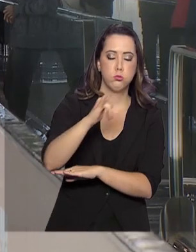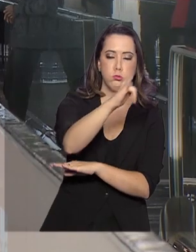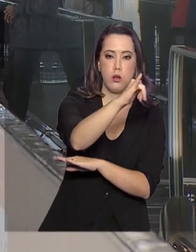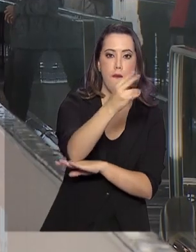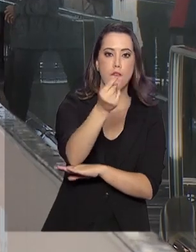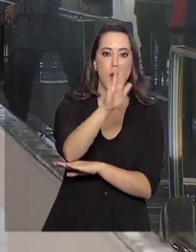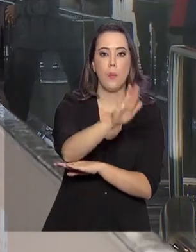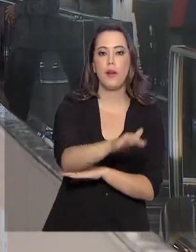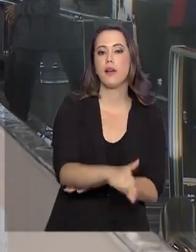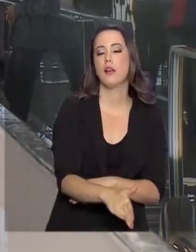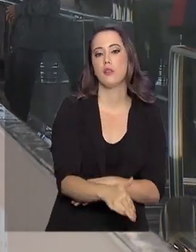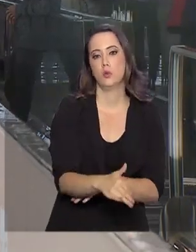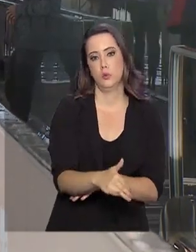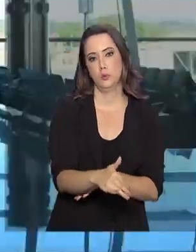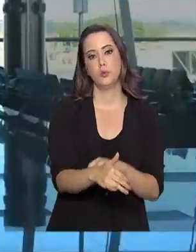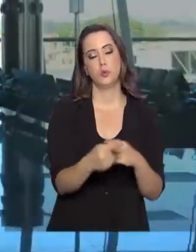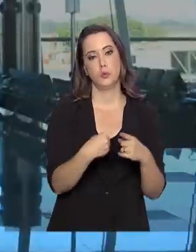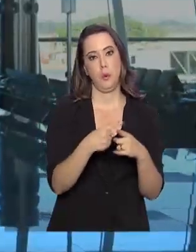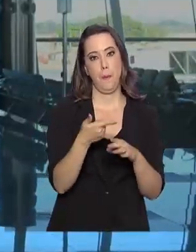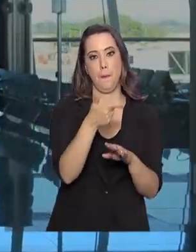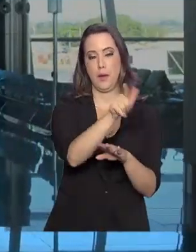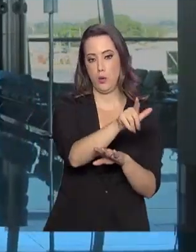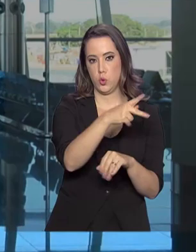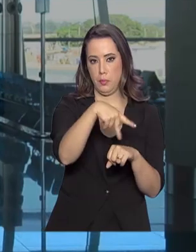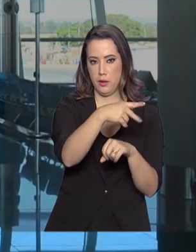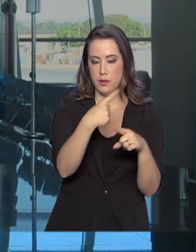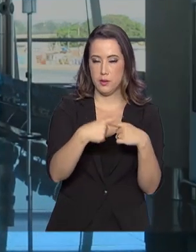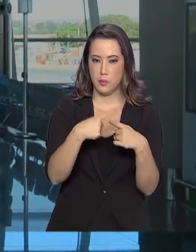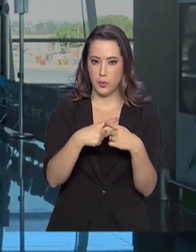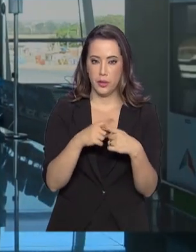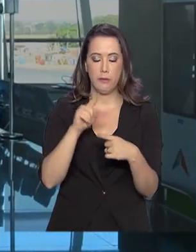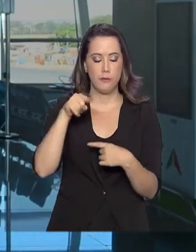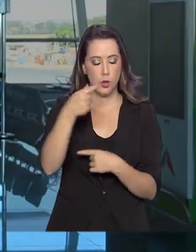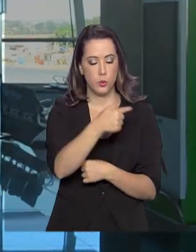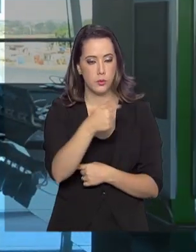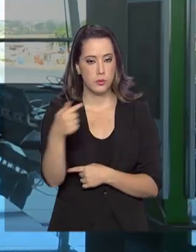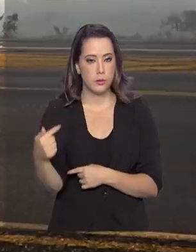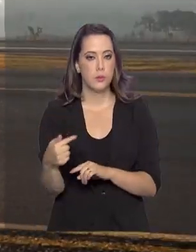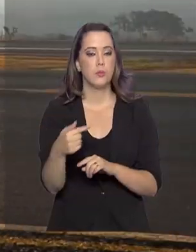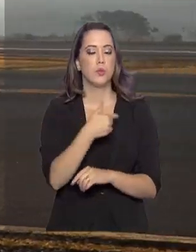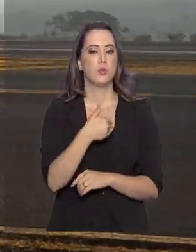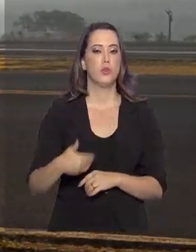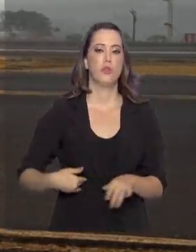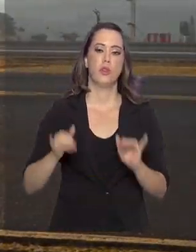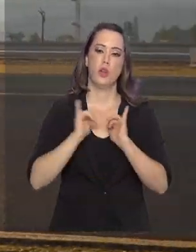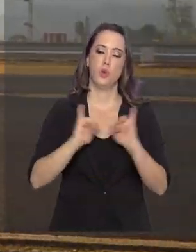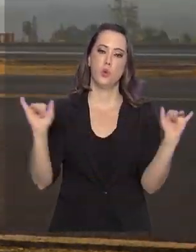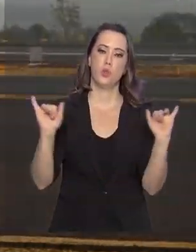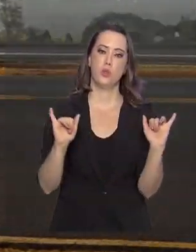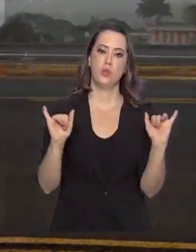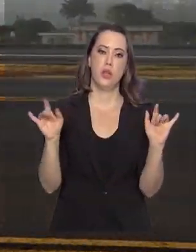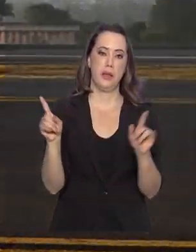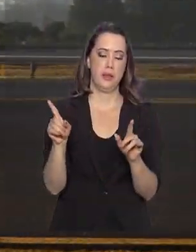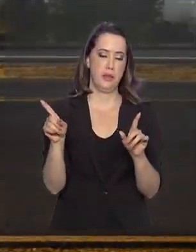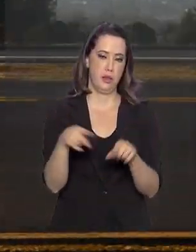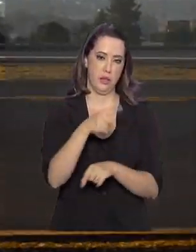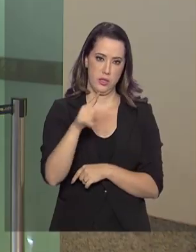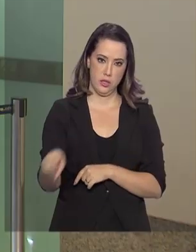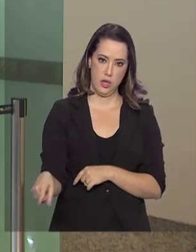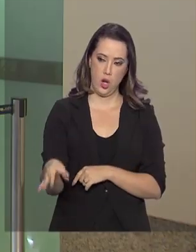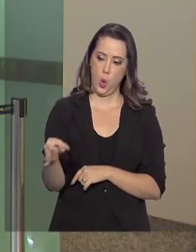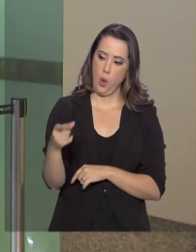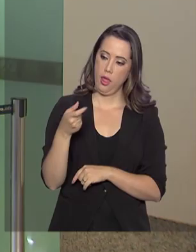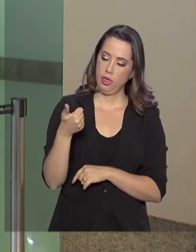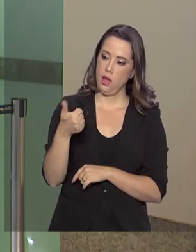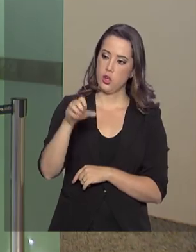pouco mais em conta nas próximas semanas o governo deve anunciar o fim da tarifa extra de 18 dólares embutida na taxa de